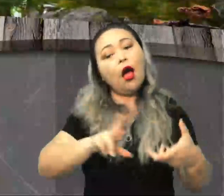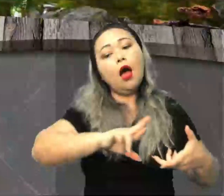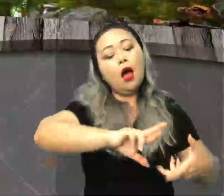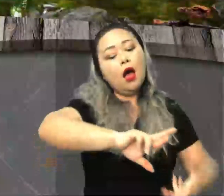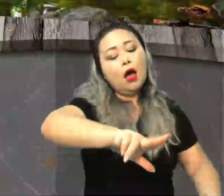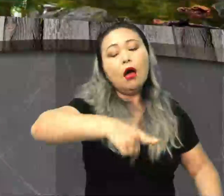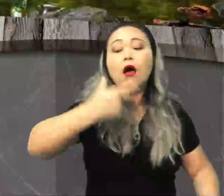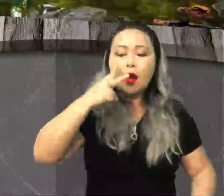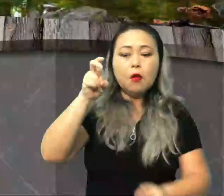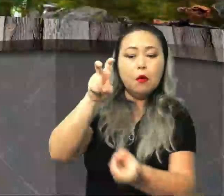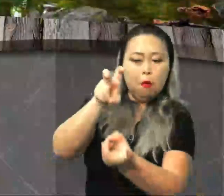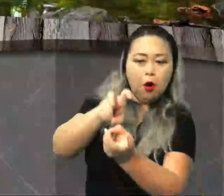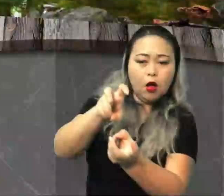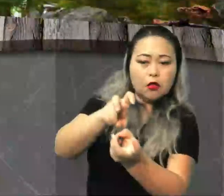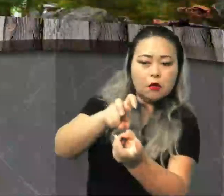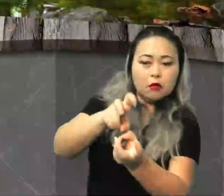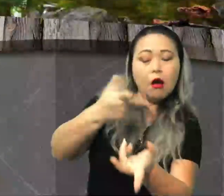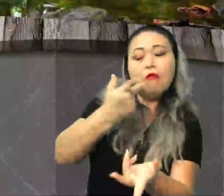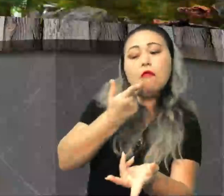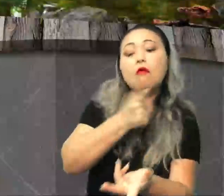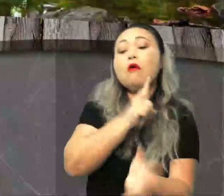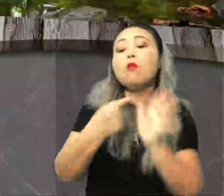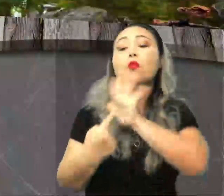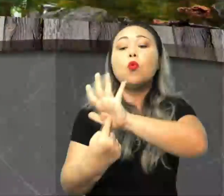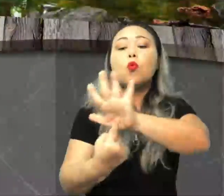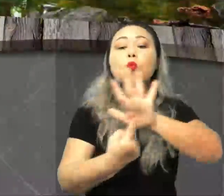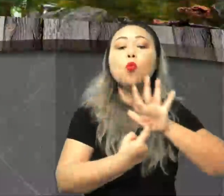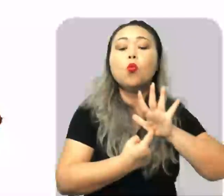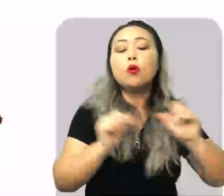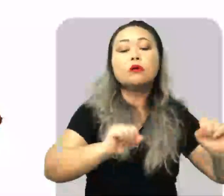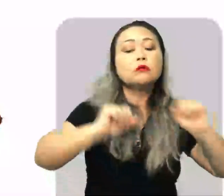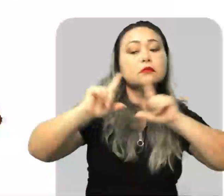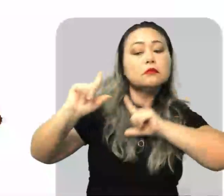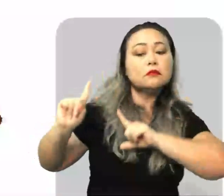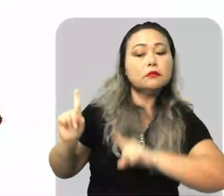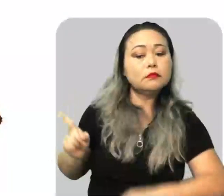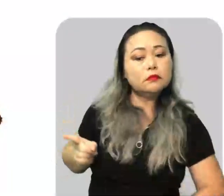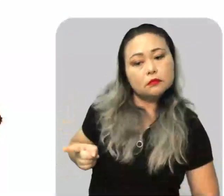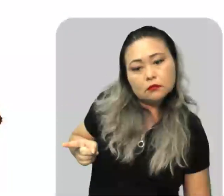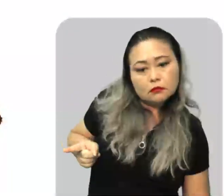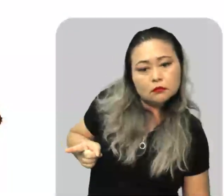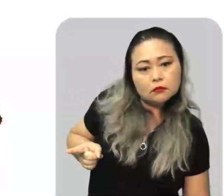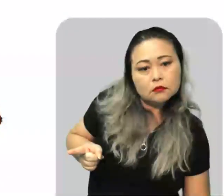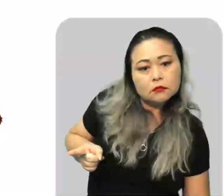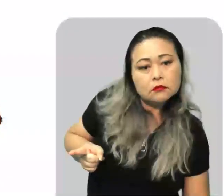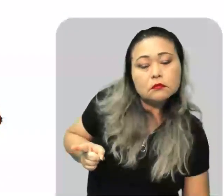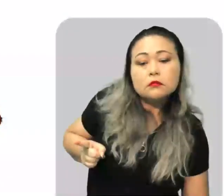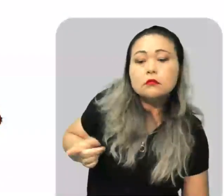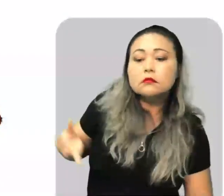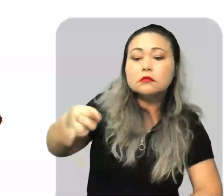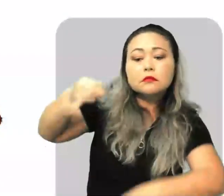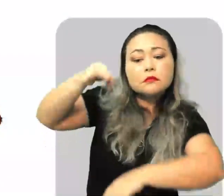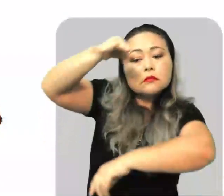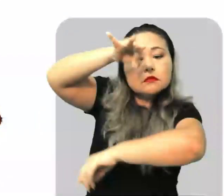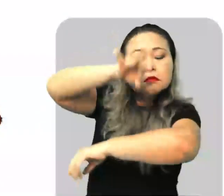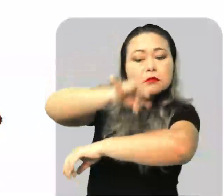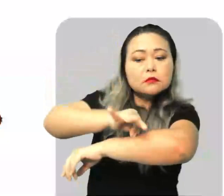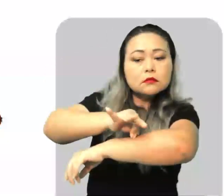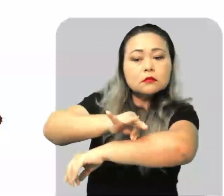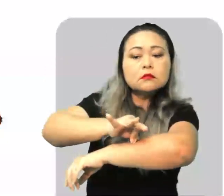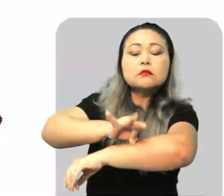ali do hipopótamo. E agora a gente vai mostrar, olha o nosso slide lá, né? Os insetos,